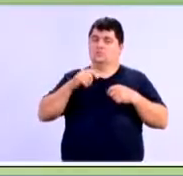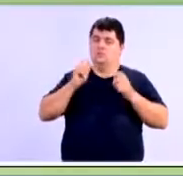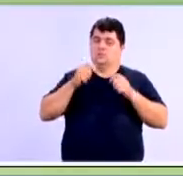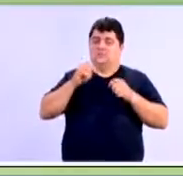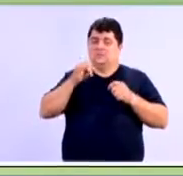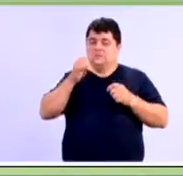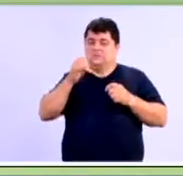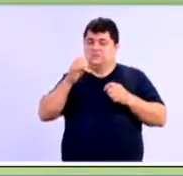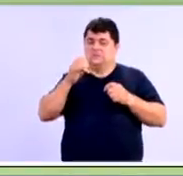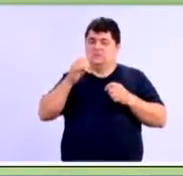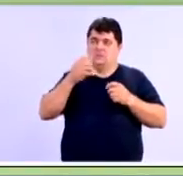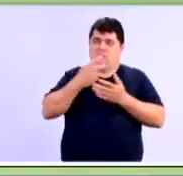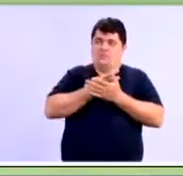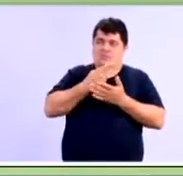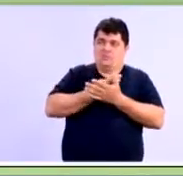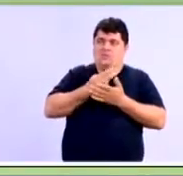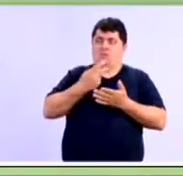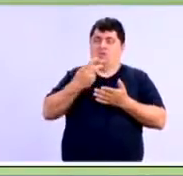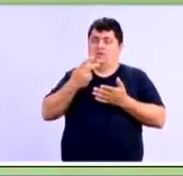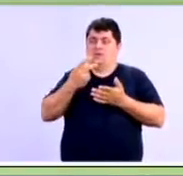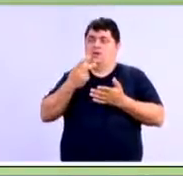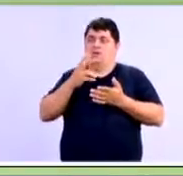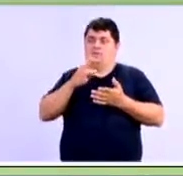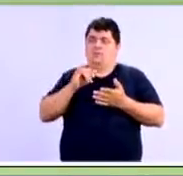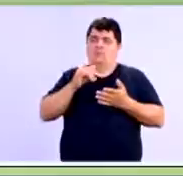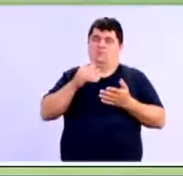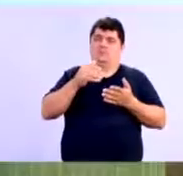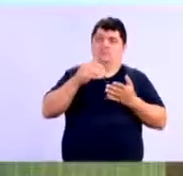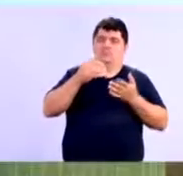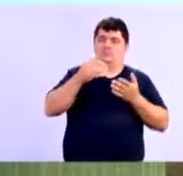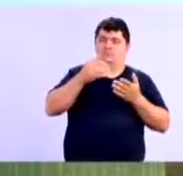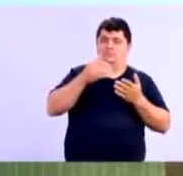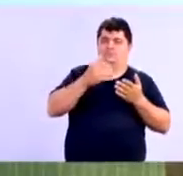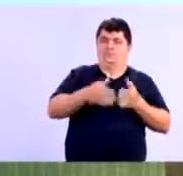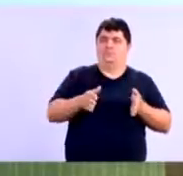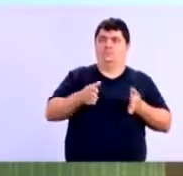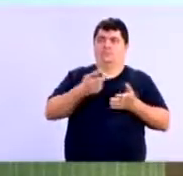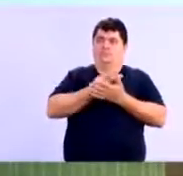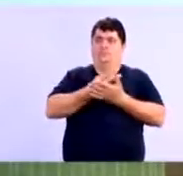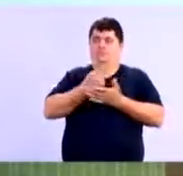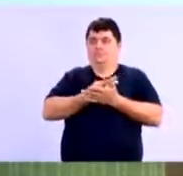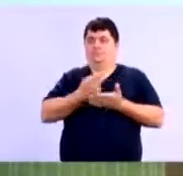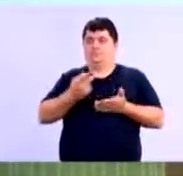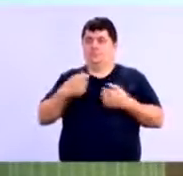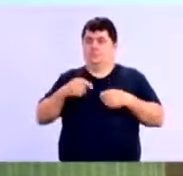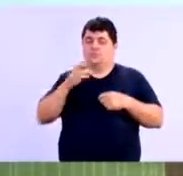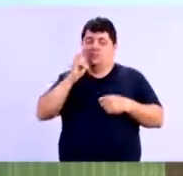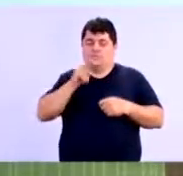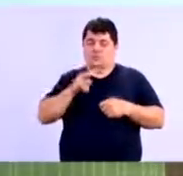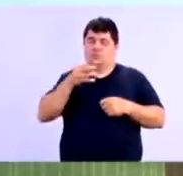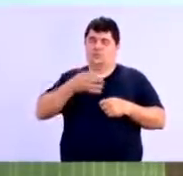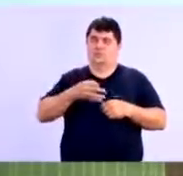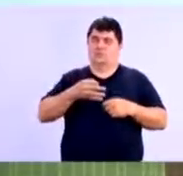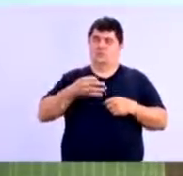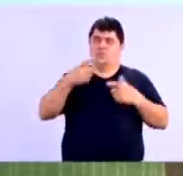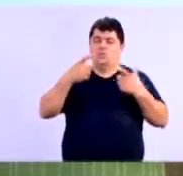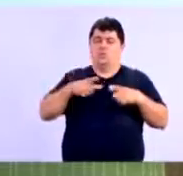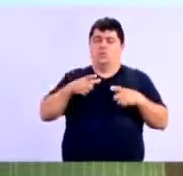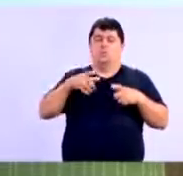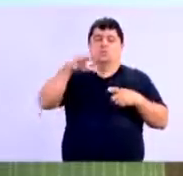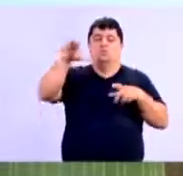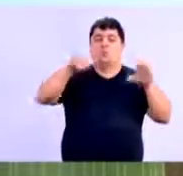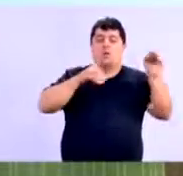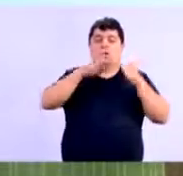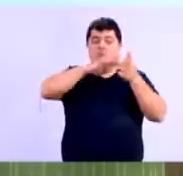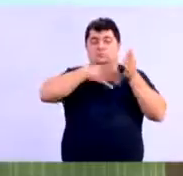suficiente para vocês errarem todo o cálculo. Então tome cuidado de onde vai buscar as informações, é esse foco que vocês têm que ter. É da onde vai buscar, porque é só isso que